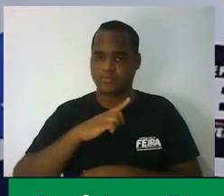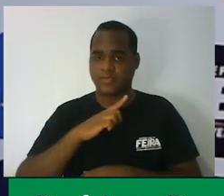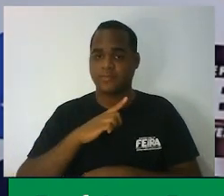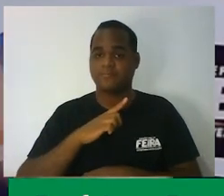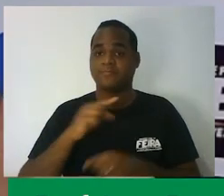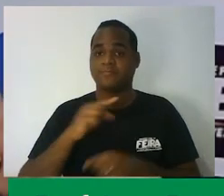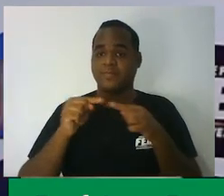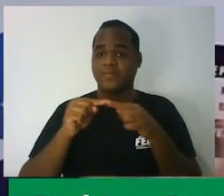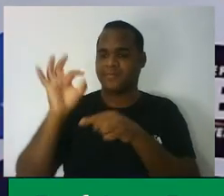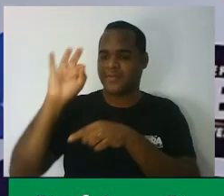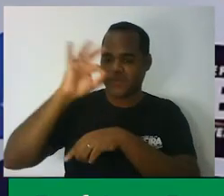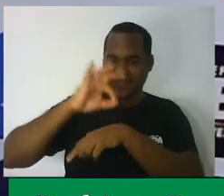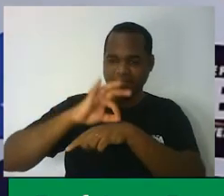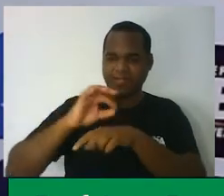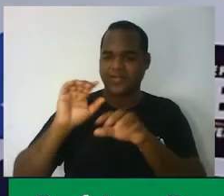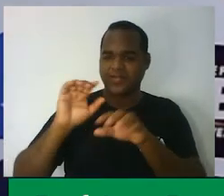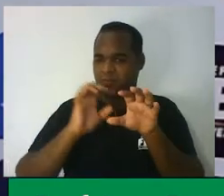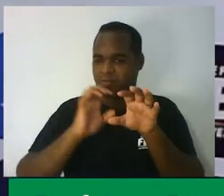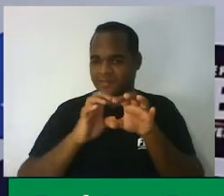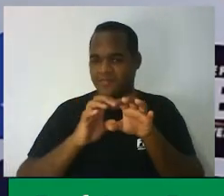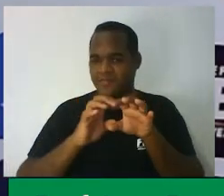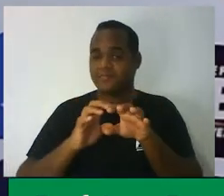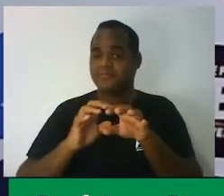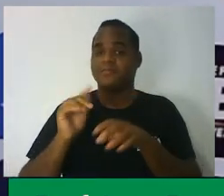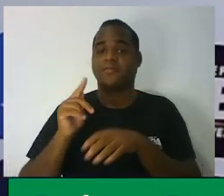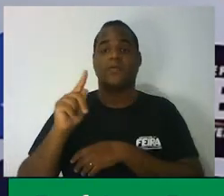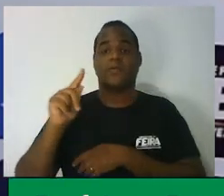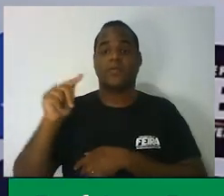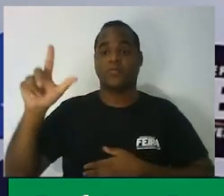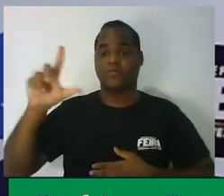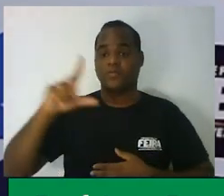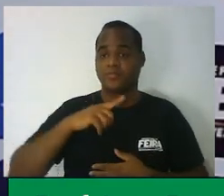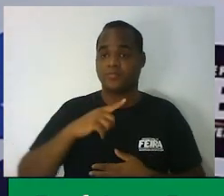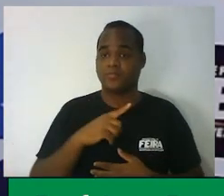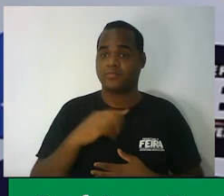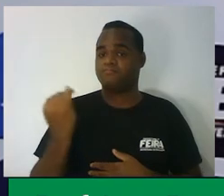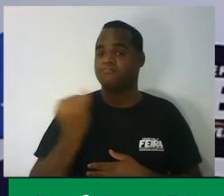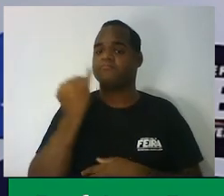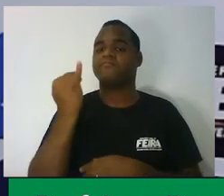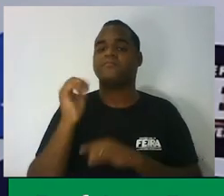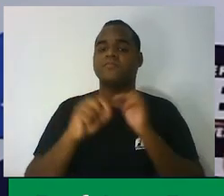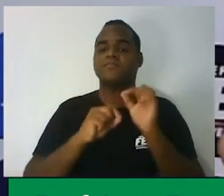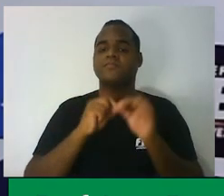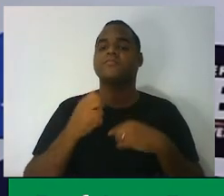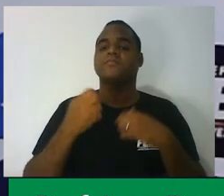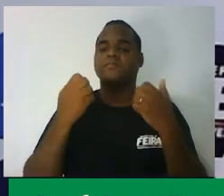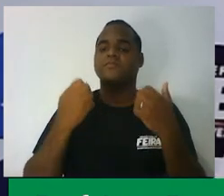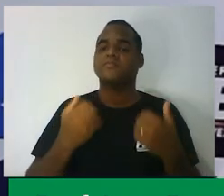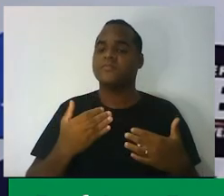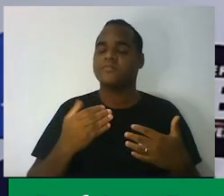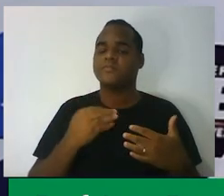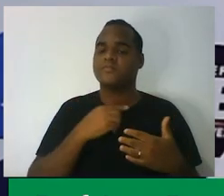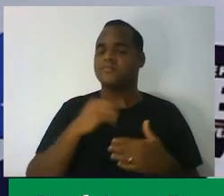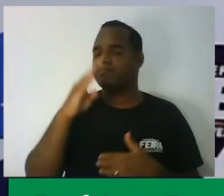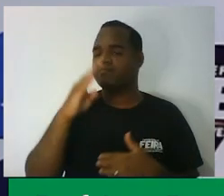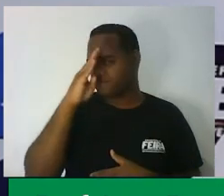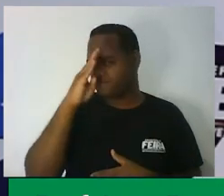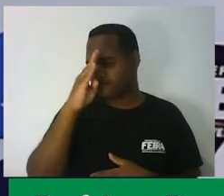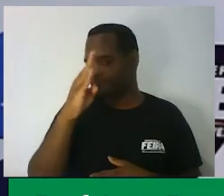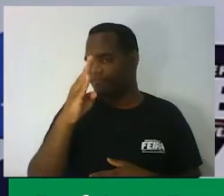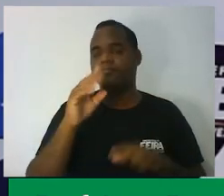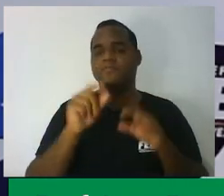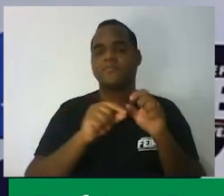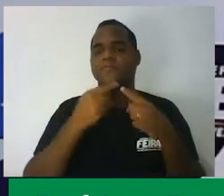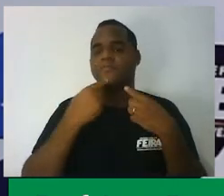das abelhas, né? E o importante também, o foco da aula foi